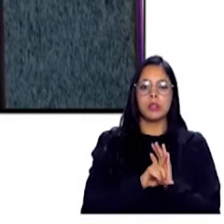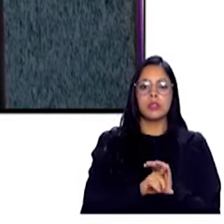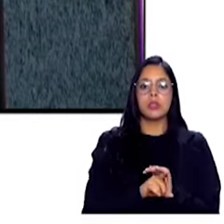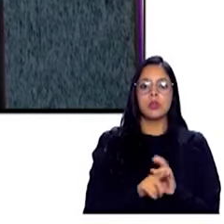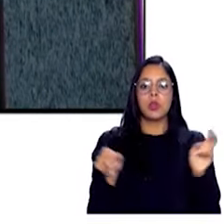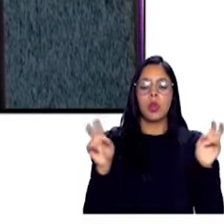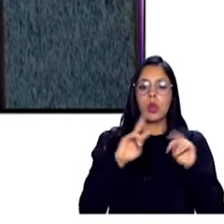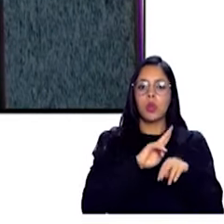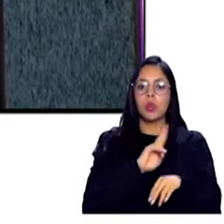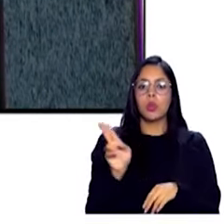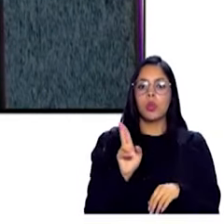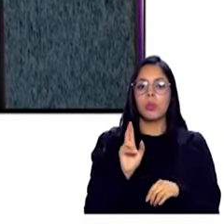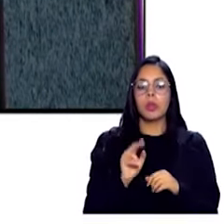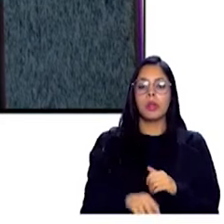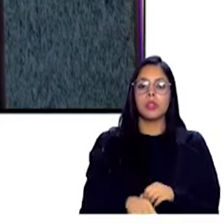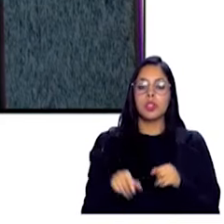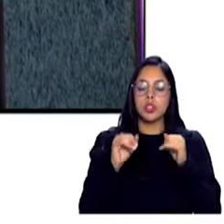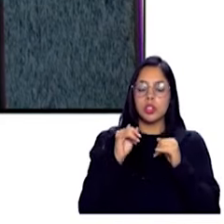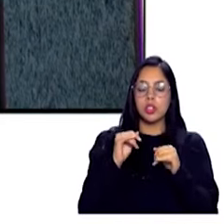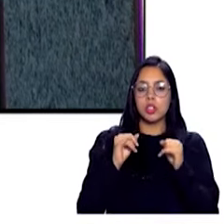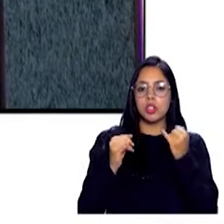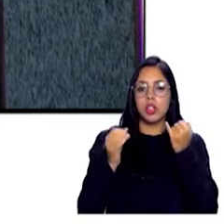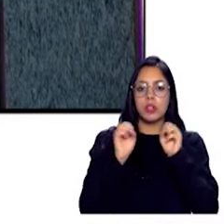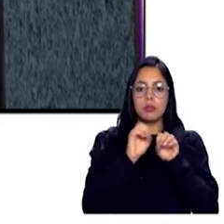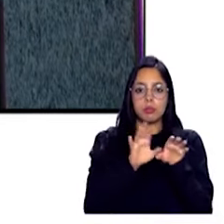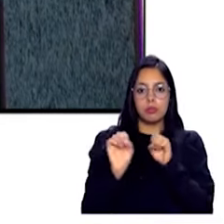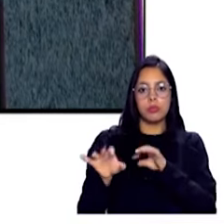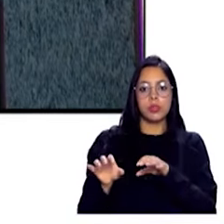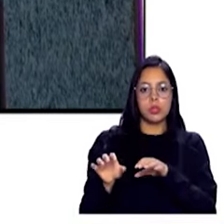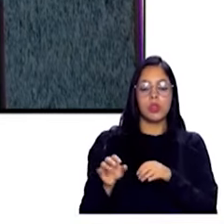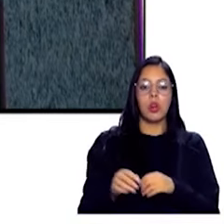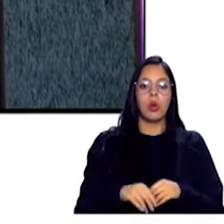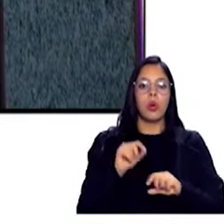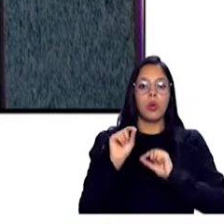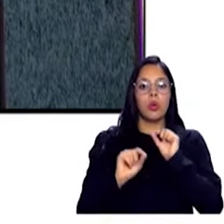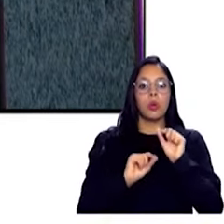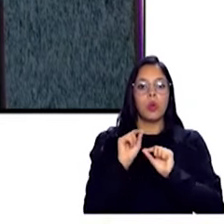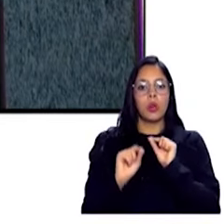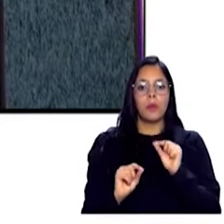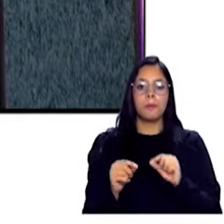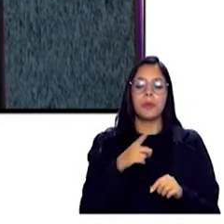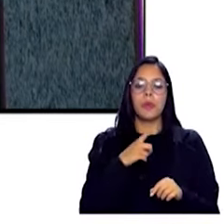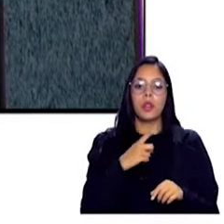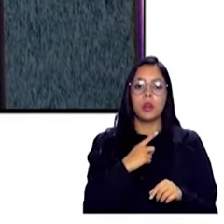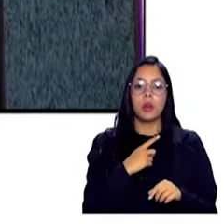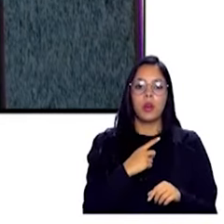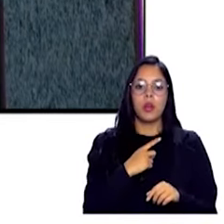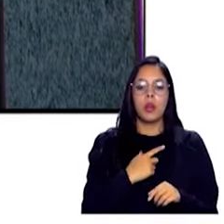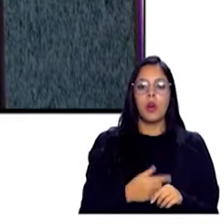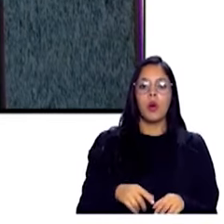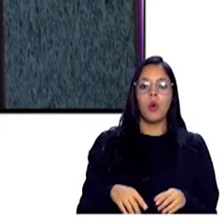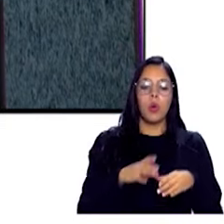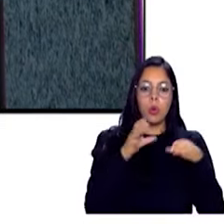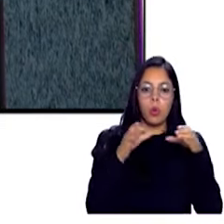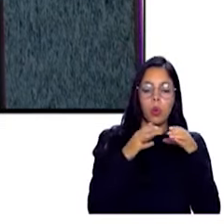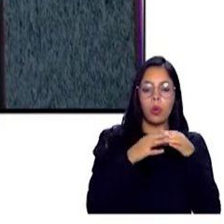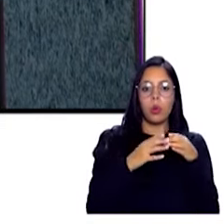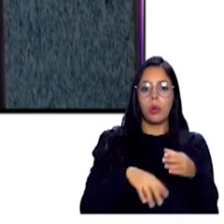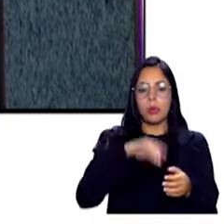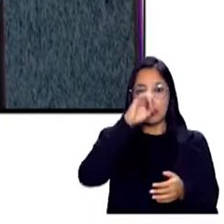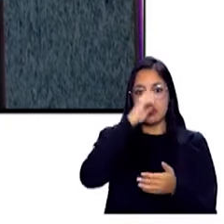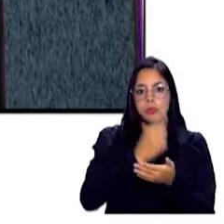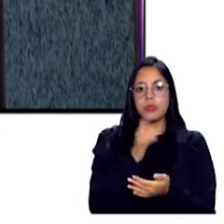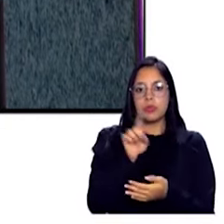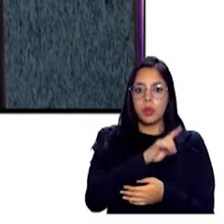instrução sumária em outras palavras as sões Unidas da corte de cassação decidiram eh em termos